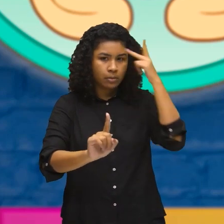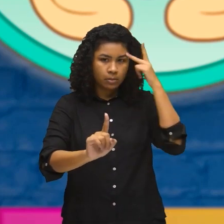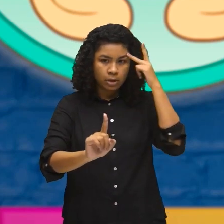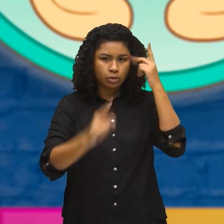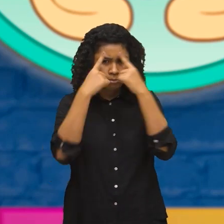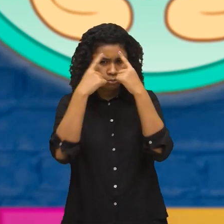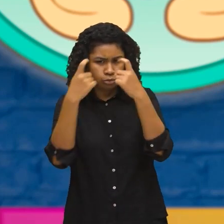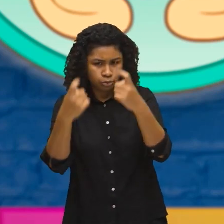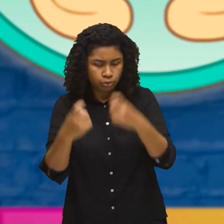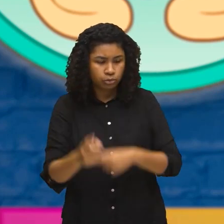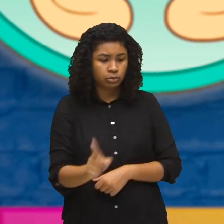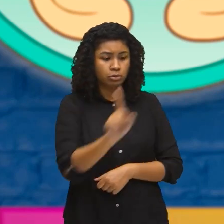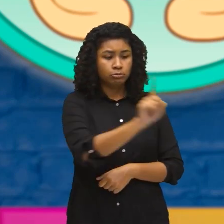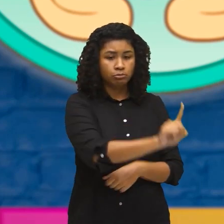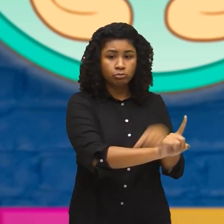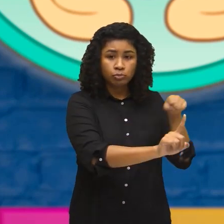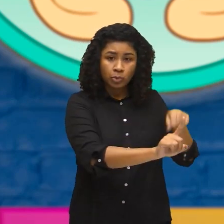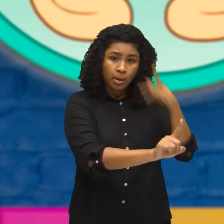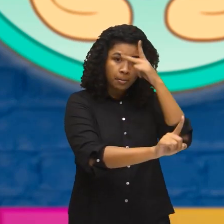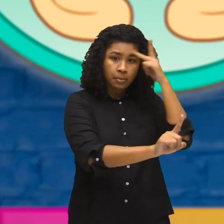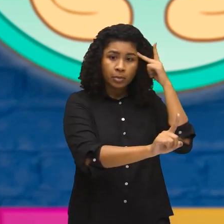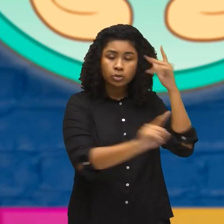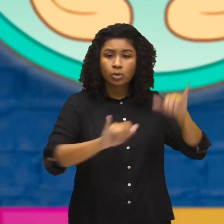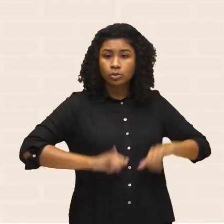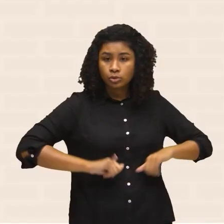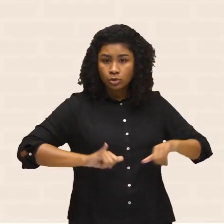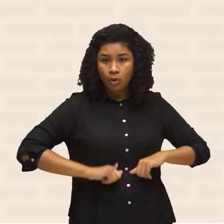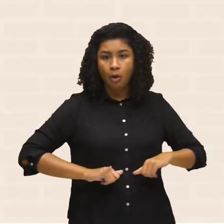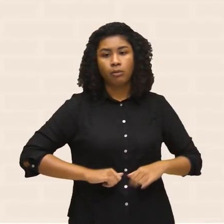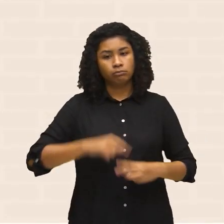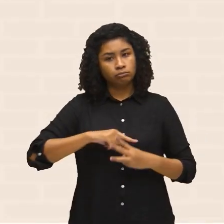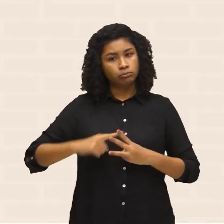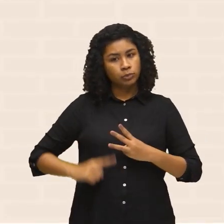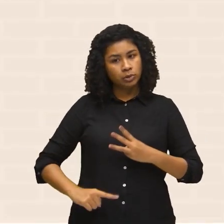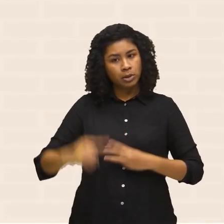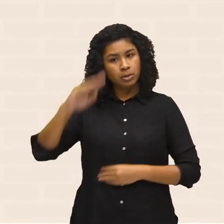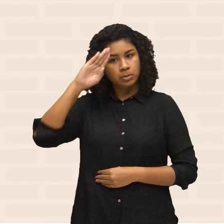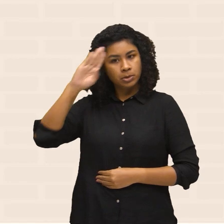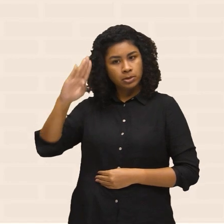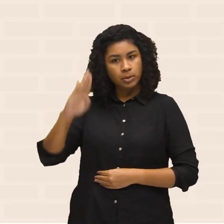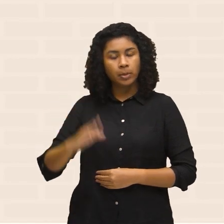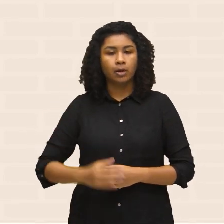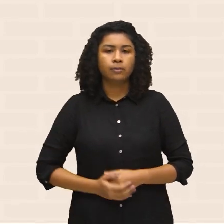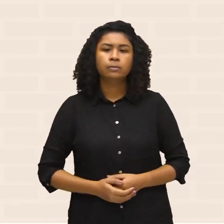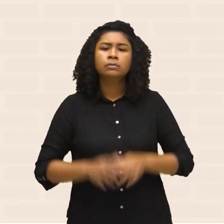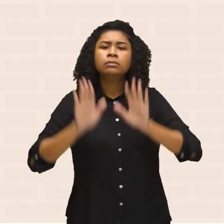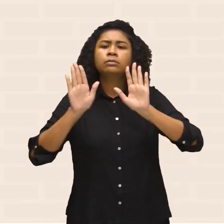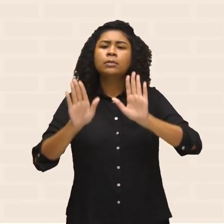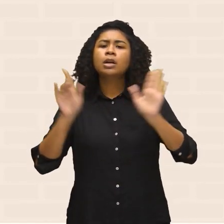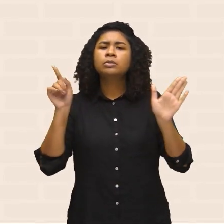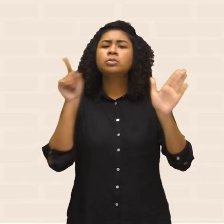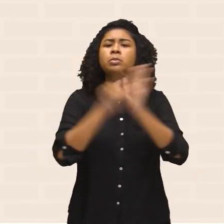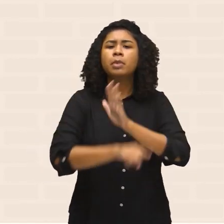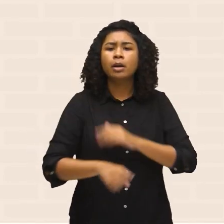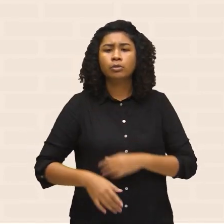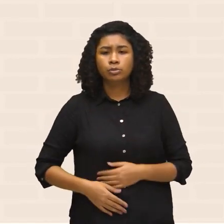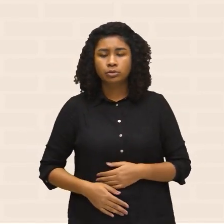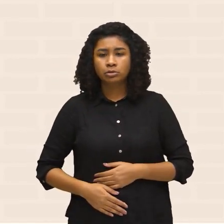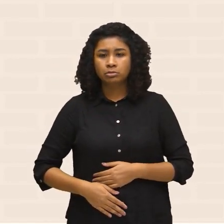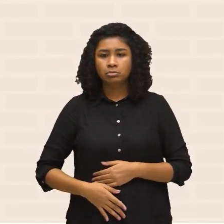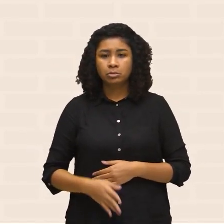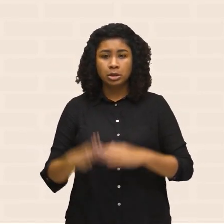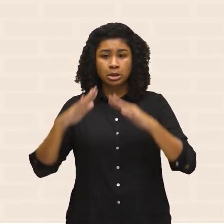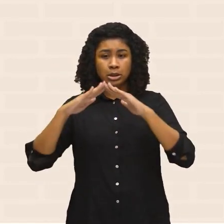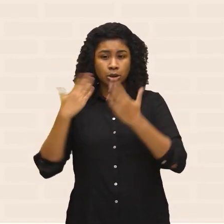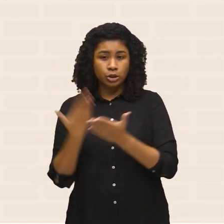a seguinte situação. É somente na escola que acontece o bullying, né? Aí a gente pode